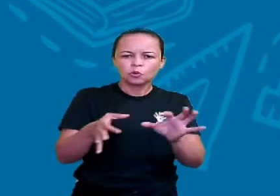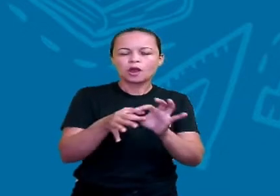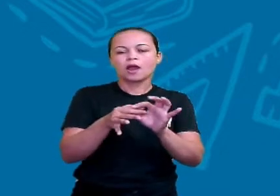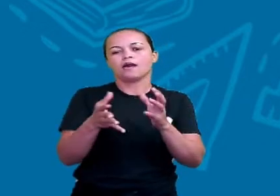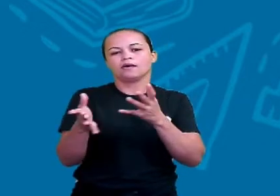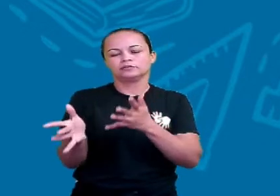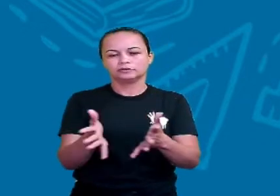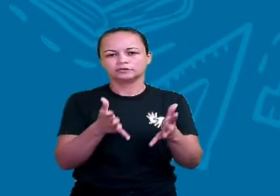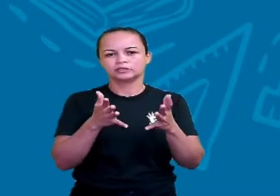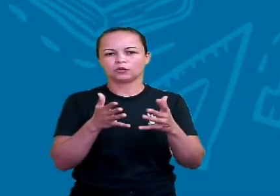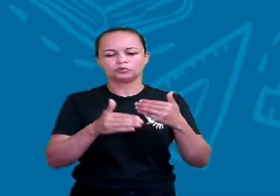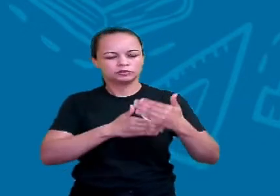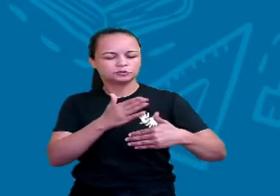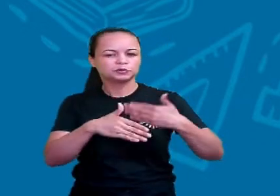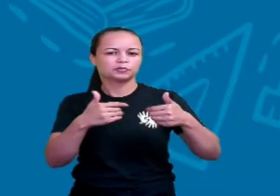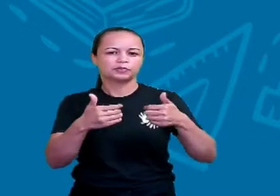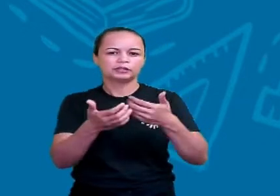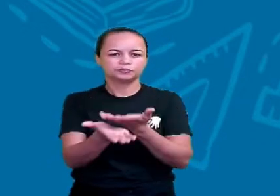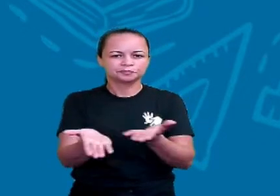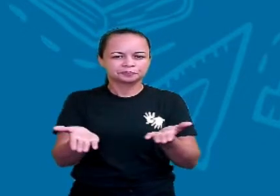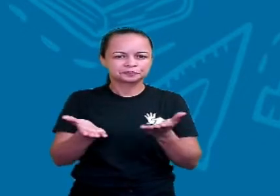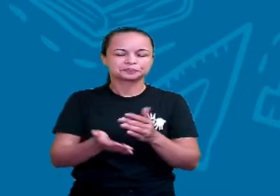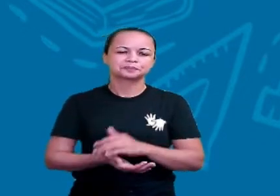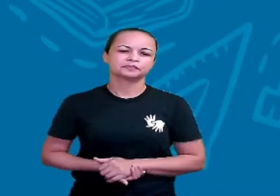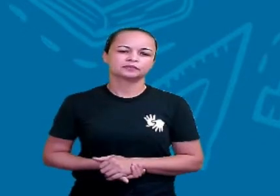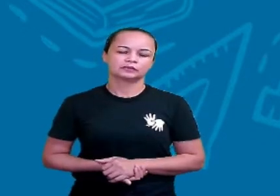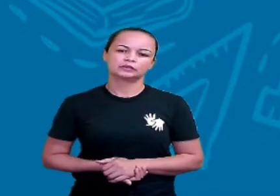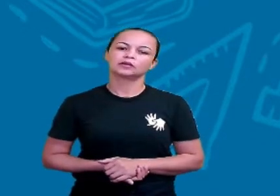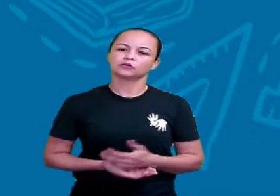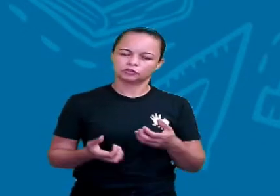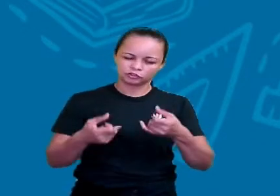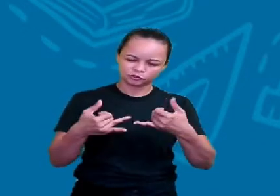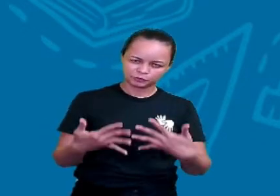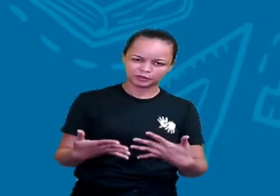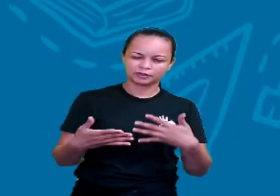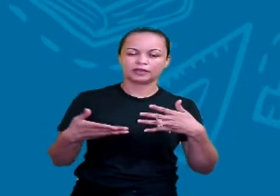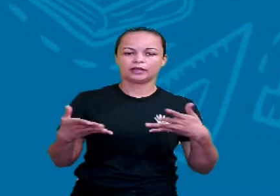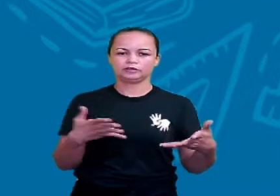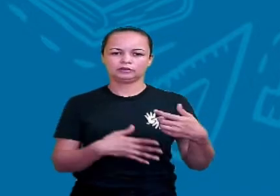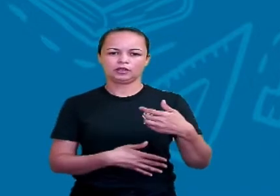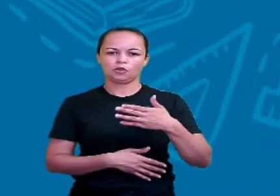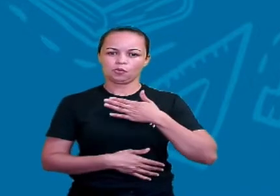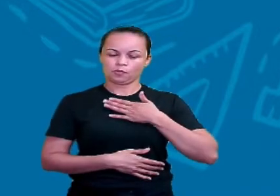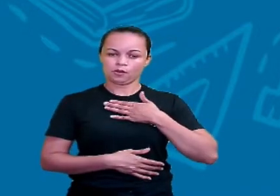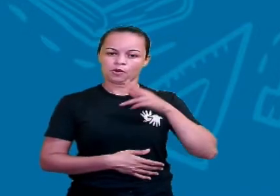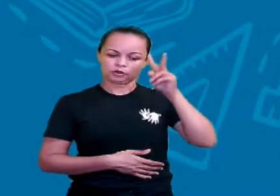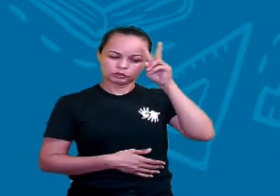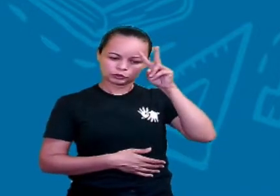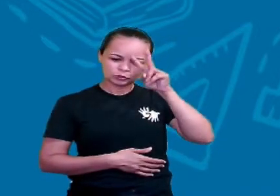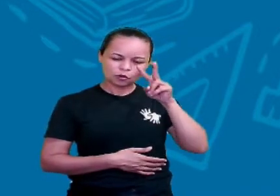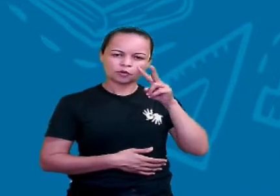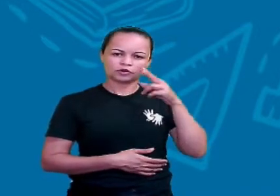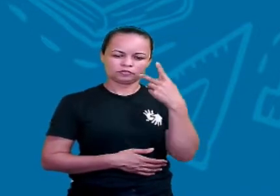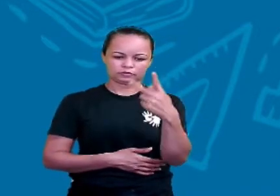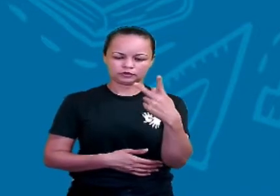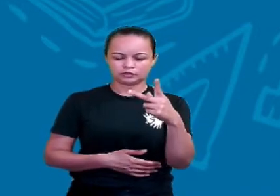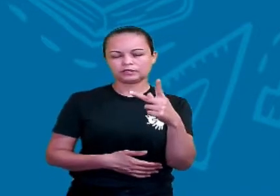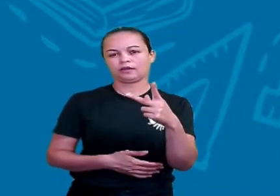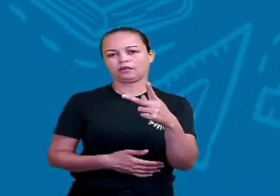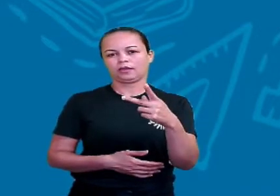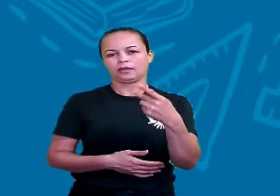as outras. Como eu acabei de falar, eu tenho o meu mundo e você tem o seu, mas a gente faz parte do mundo um do outro.